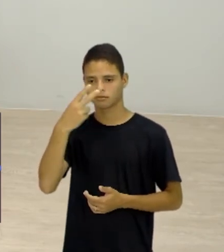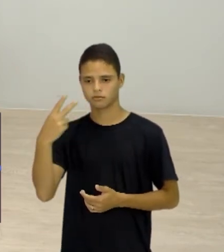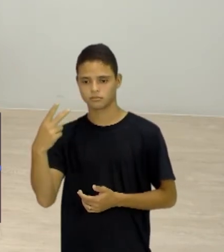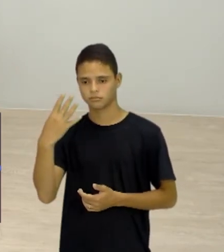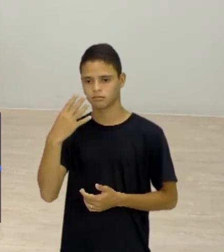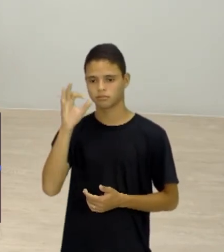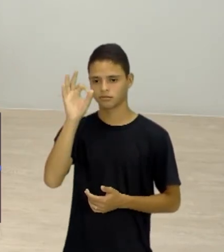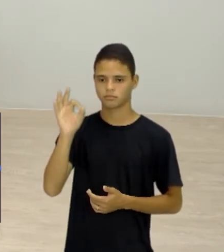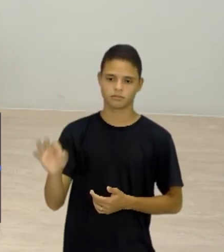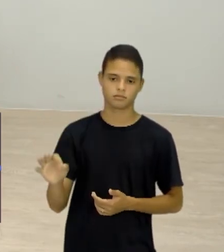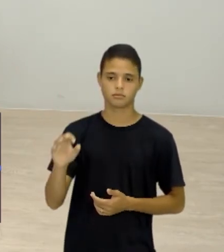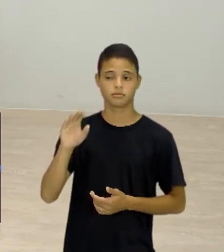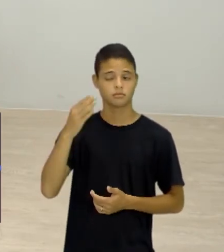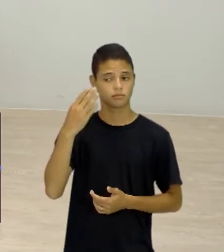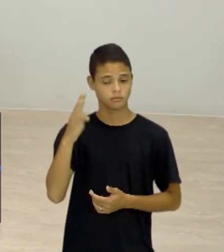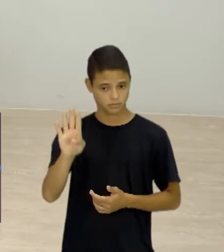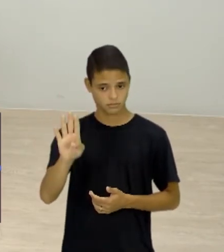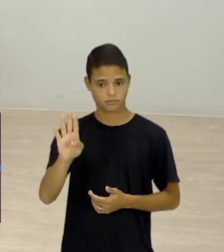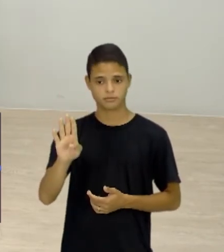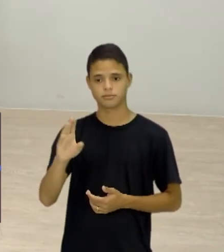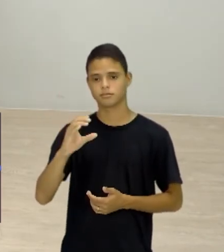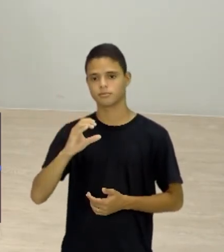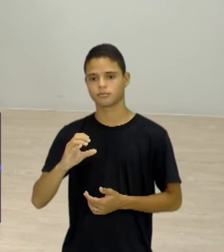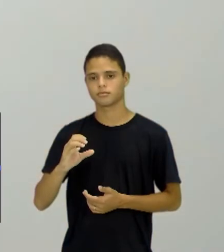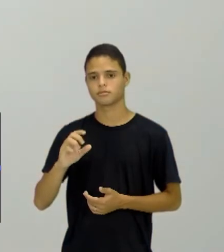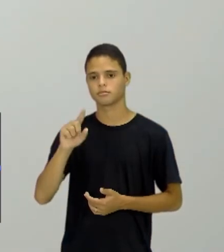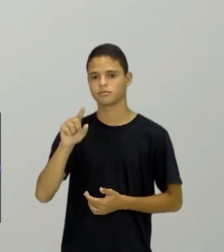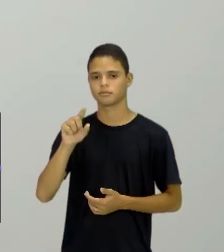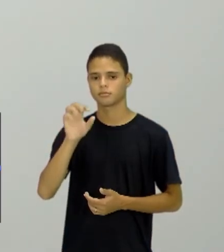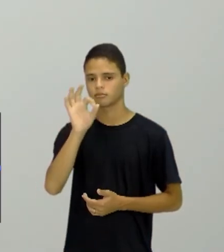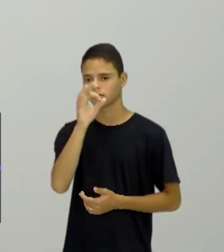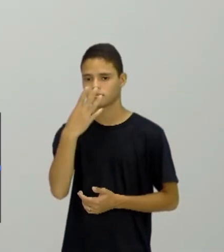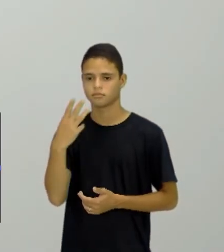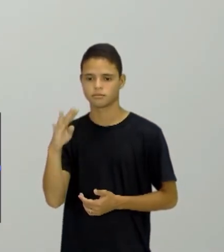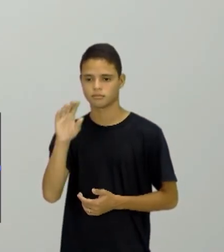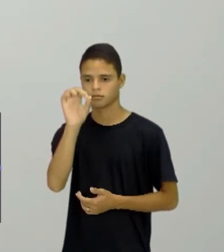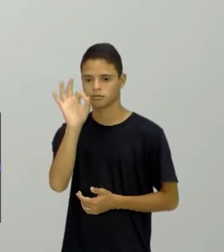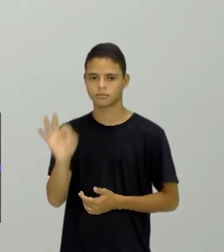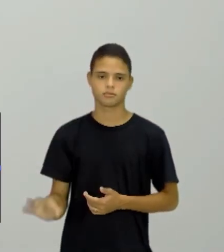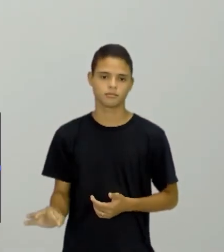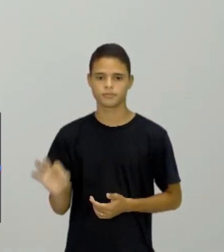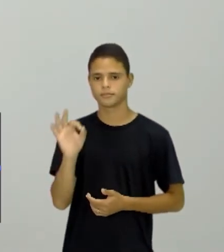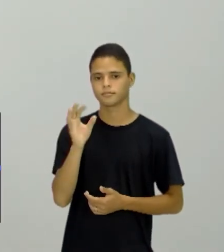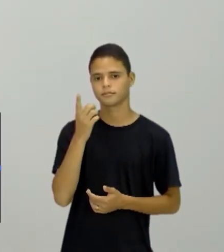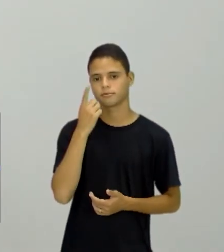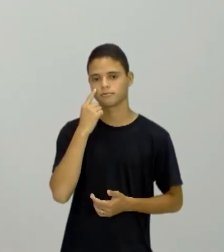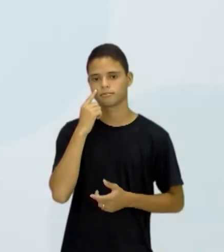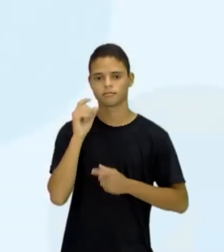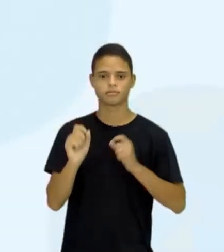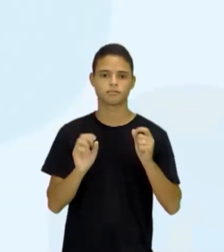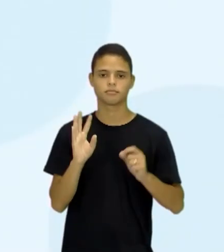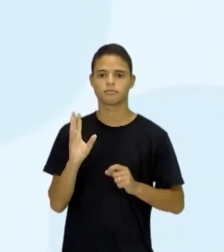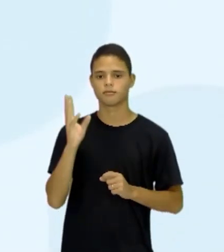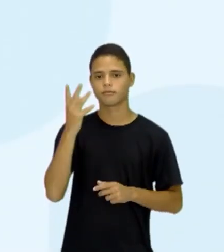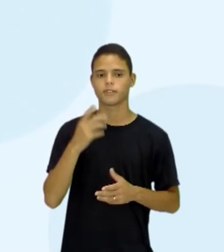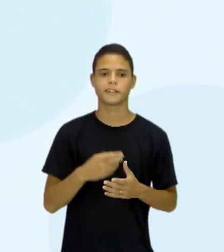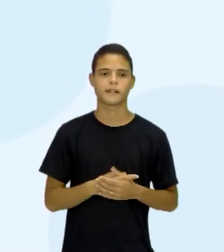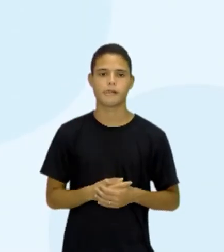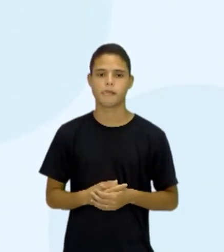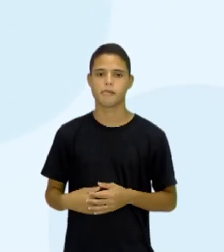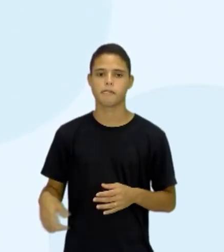E 20% aqui. Isso. Professor, tá aí uma boa dica de você trabalhar isso com os alunos para ver o que está acontecendo. Argumento número